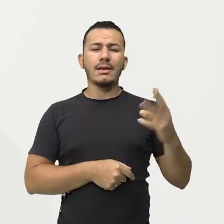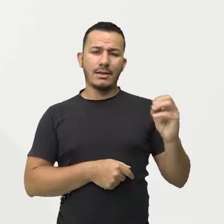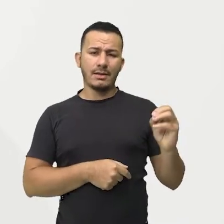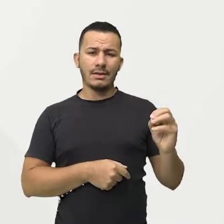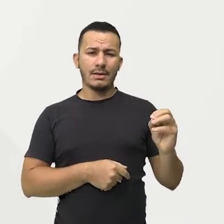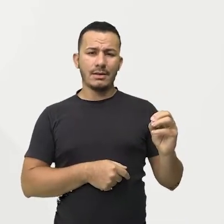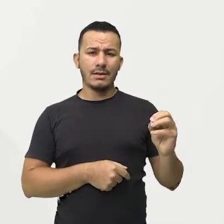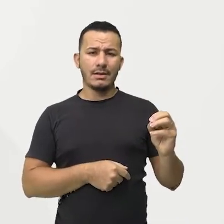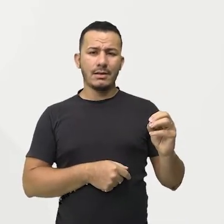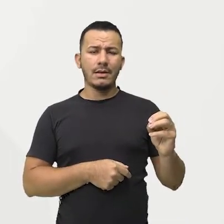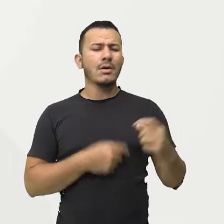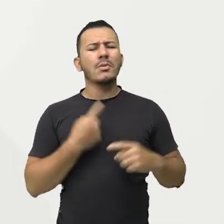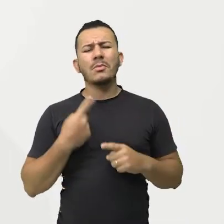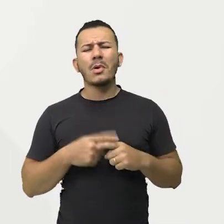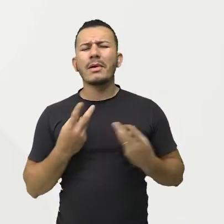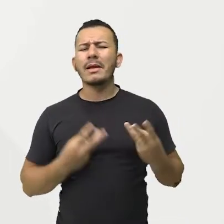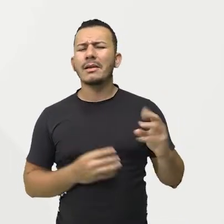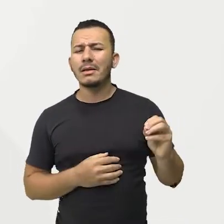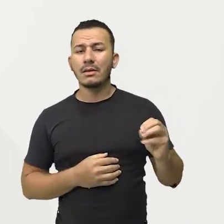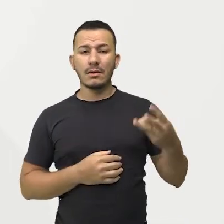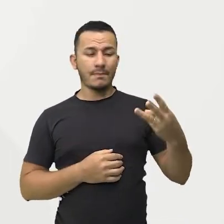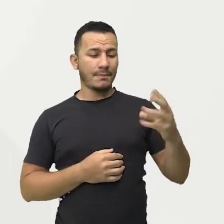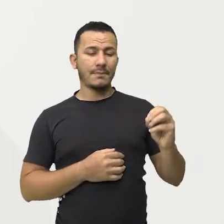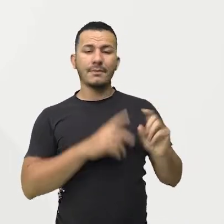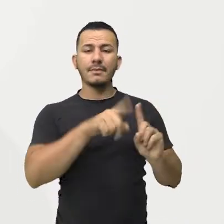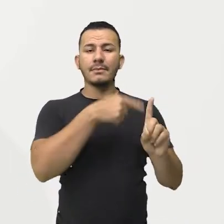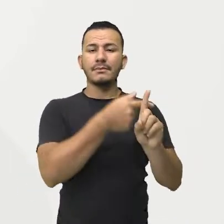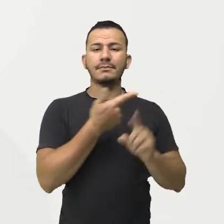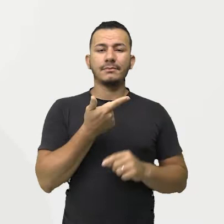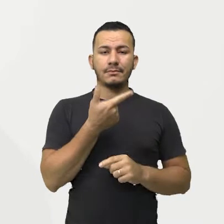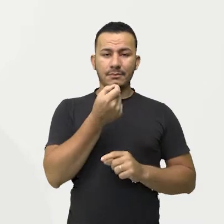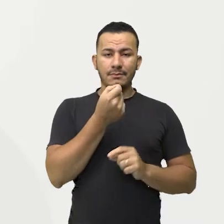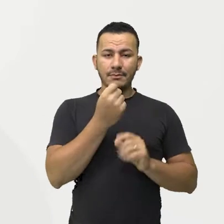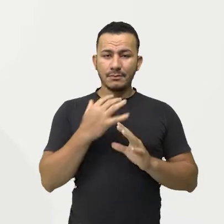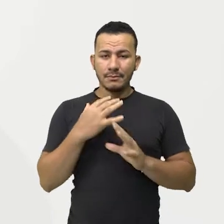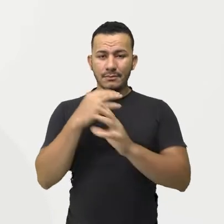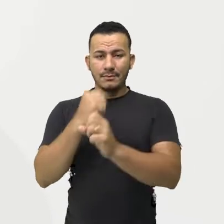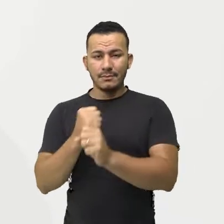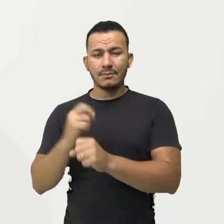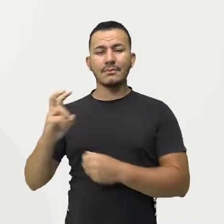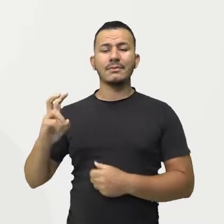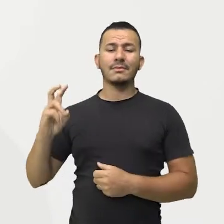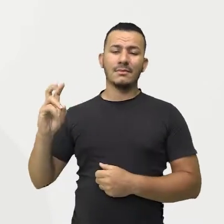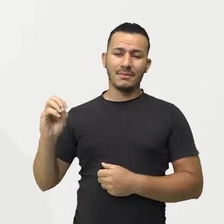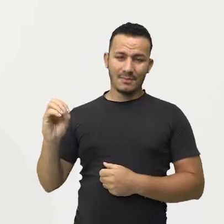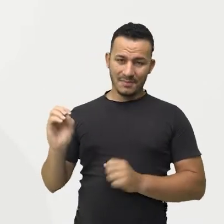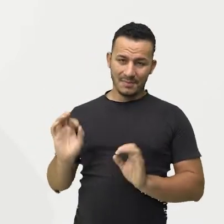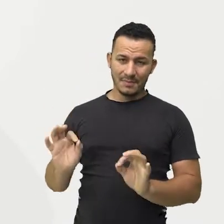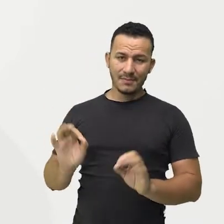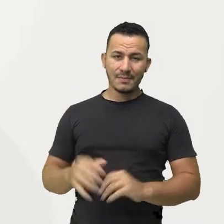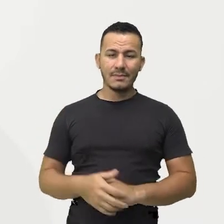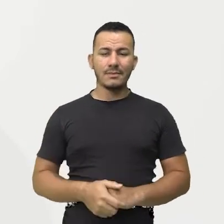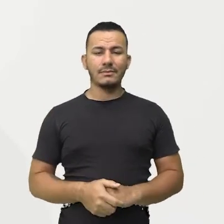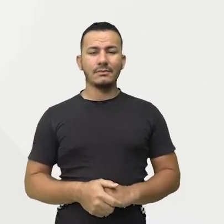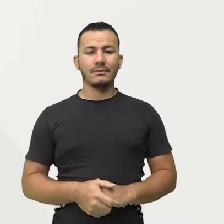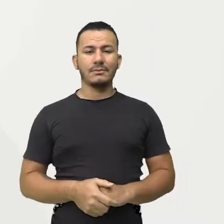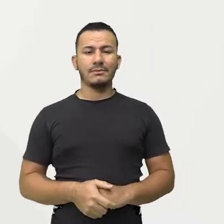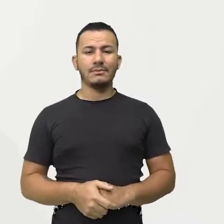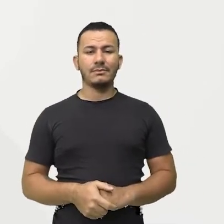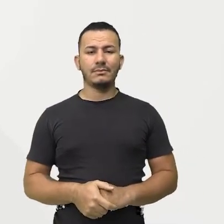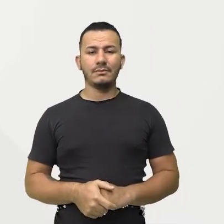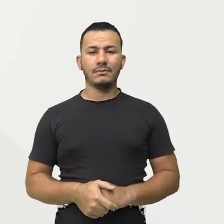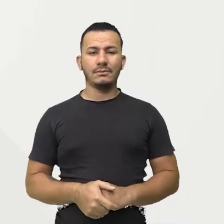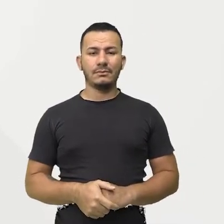30, né? Porque 30 mais 20 é igual a